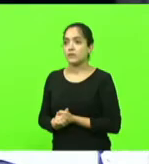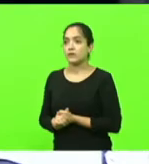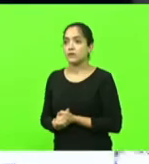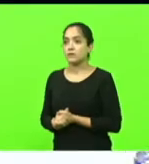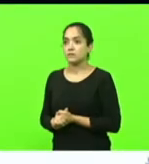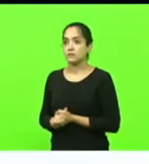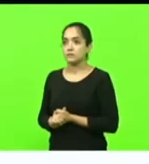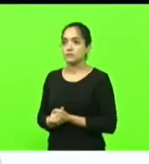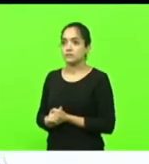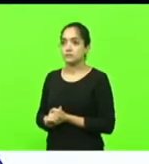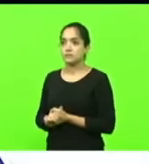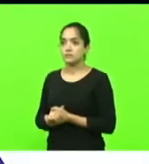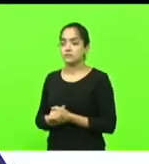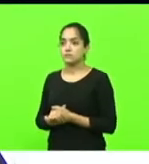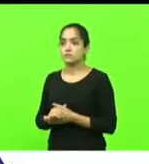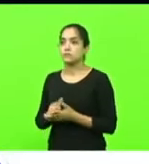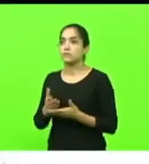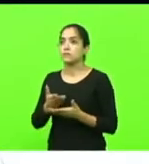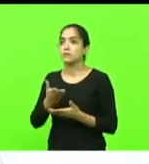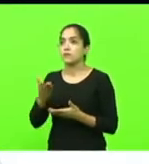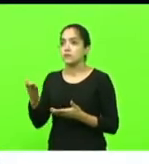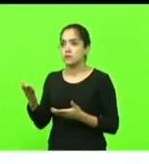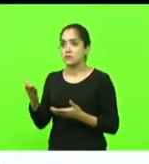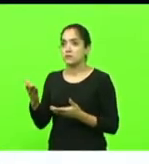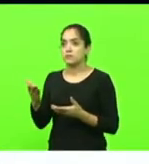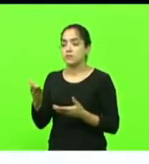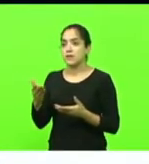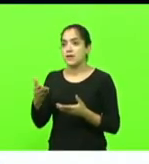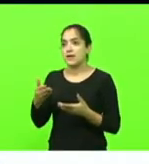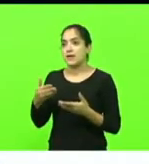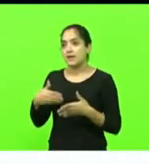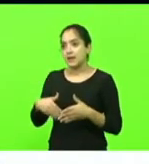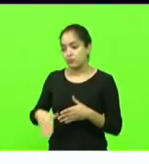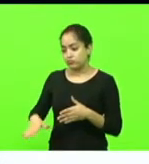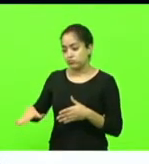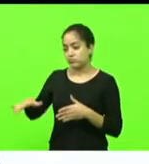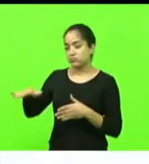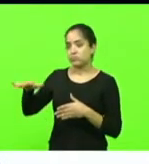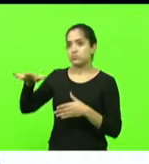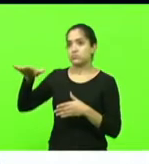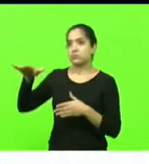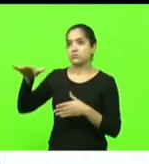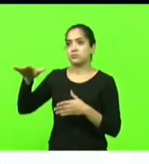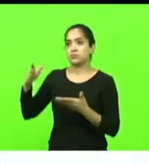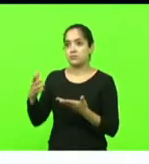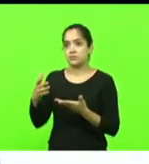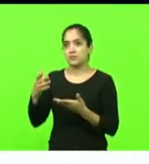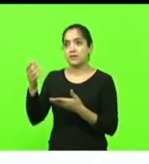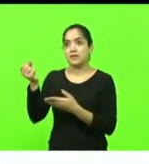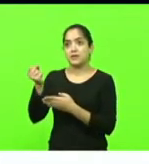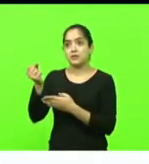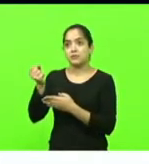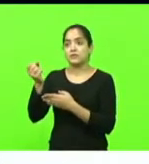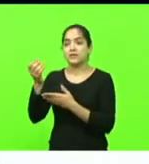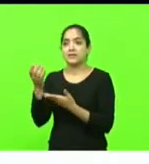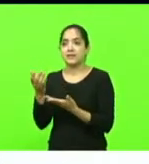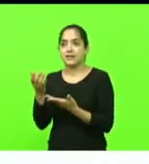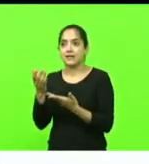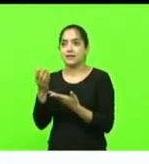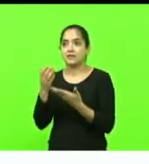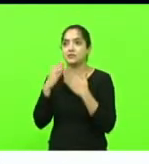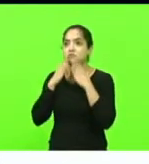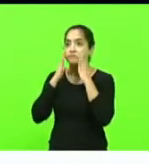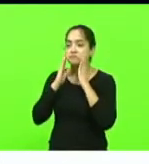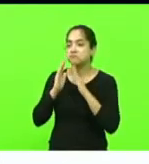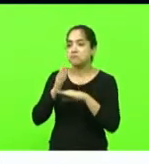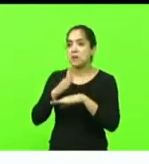Senhores deputados, eu confesso que me criei, né, com o leite da Oma, o queijo da Oma, me deu essa pele maravilhosa